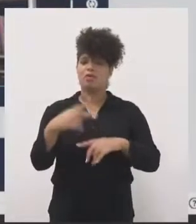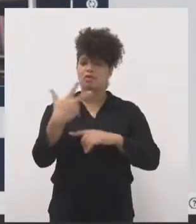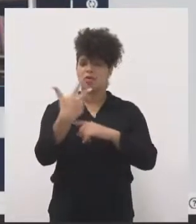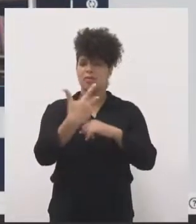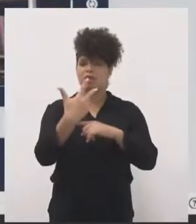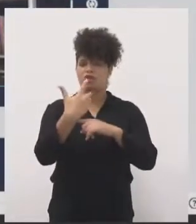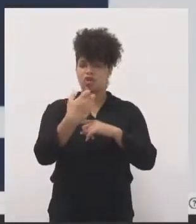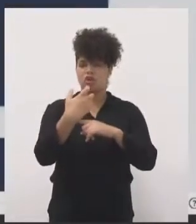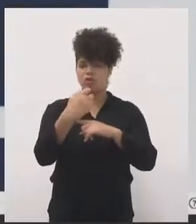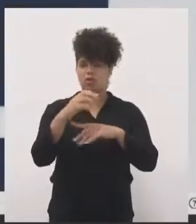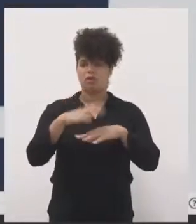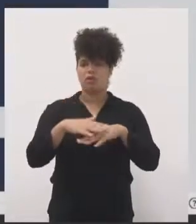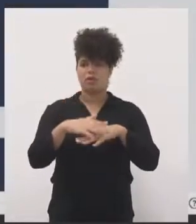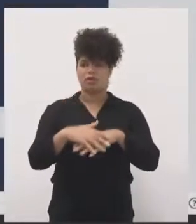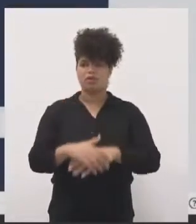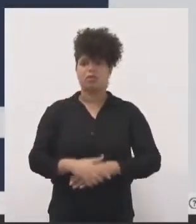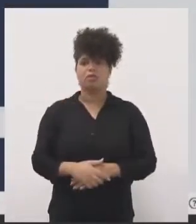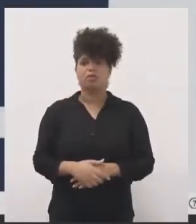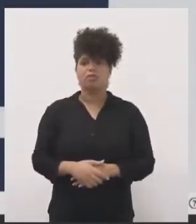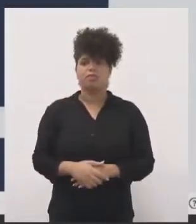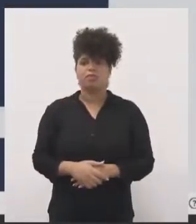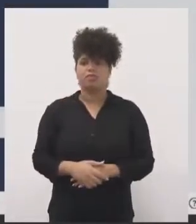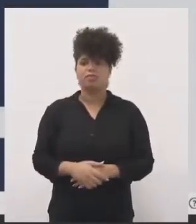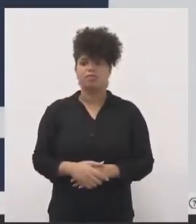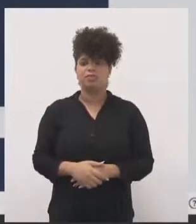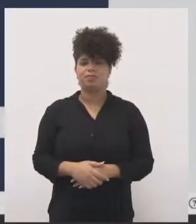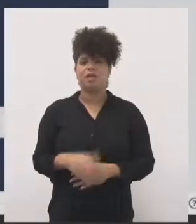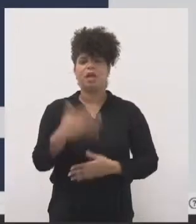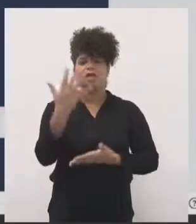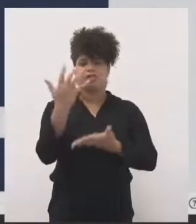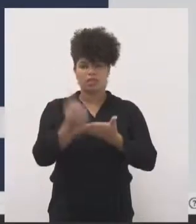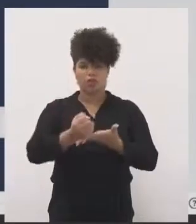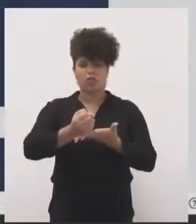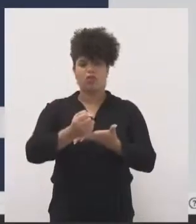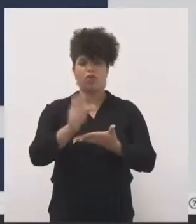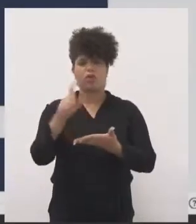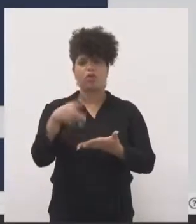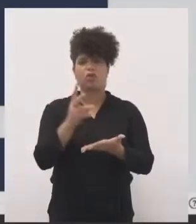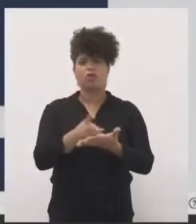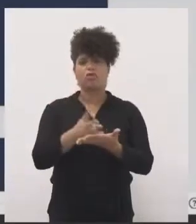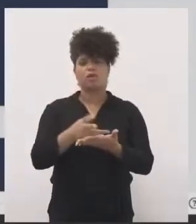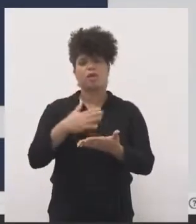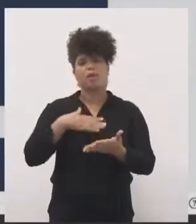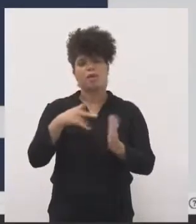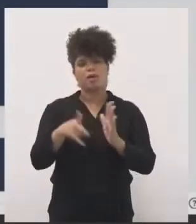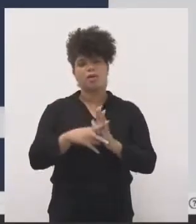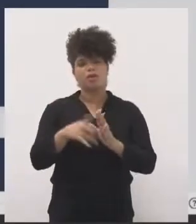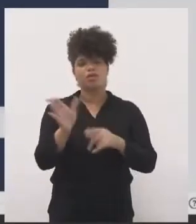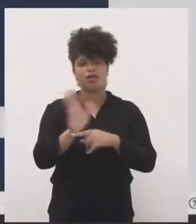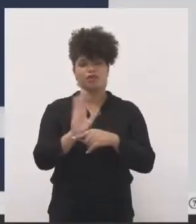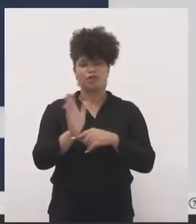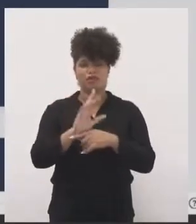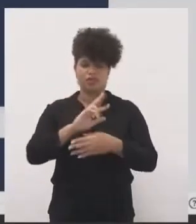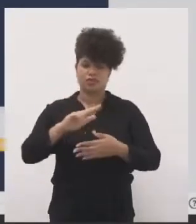Eu já posso fazer isso dentro do próprio Canva. E ele fica salvo aqui na minha aba de vídeos.